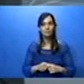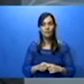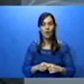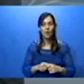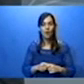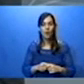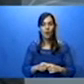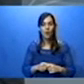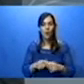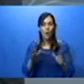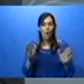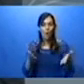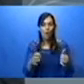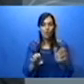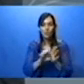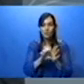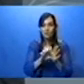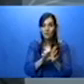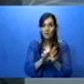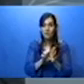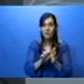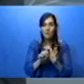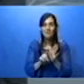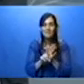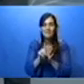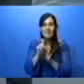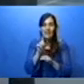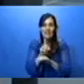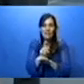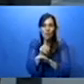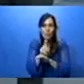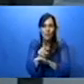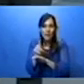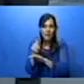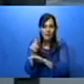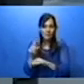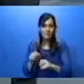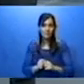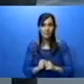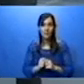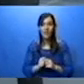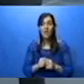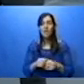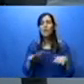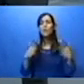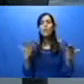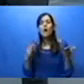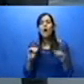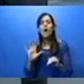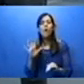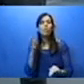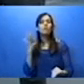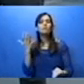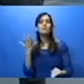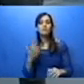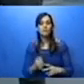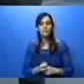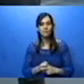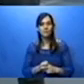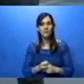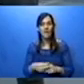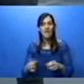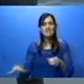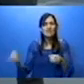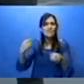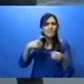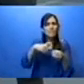exemplo, atualmente nós temos a centopeia e o pelo de cobra. Mas quando ocorreu essa vinda do